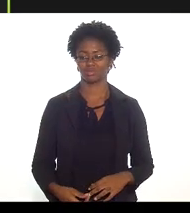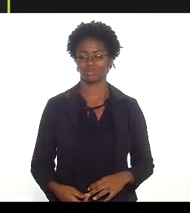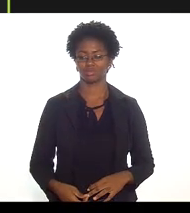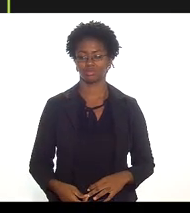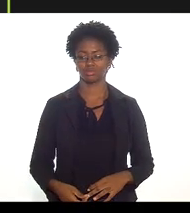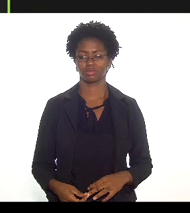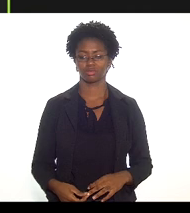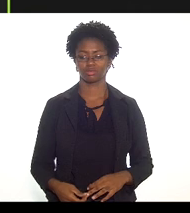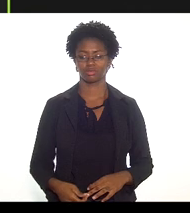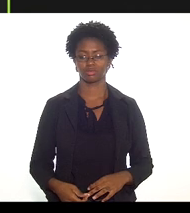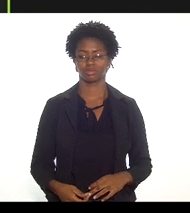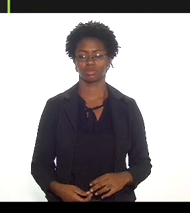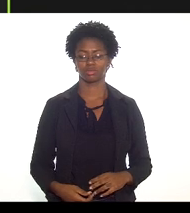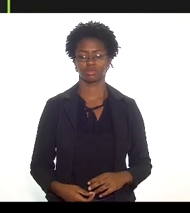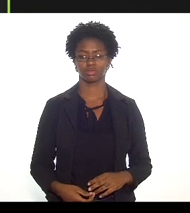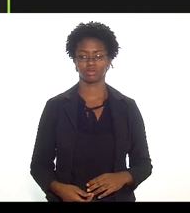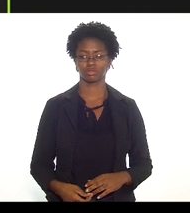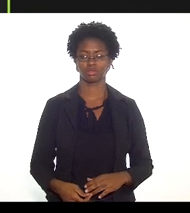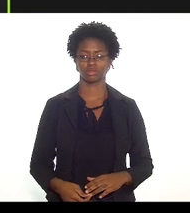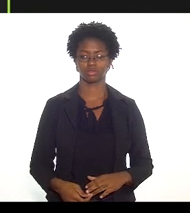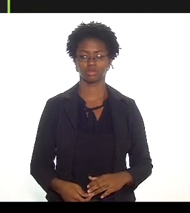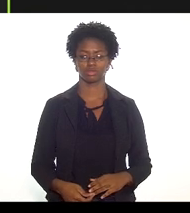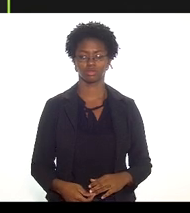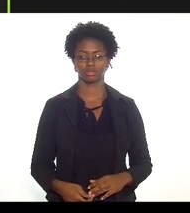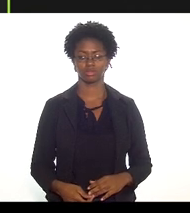Lúcia de Pádua.